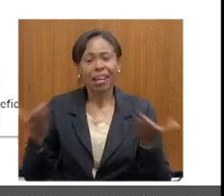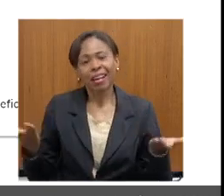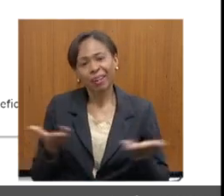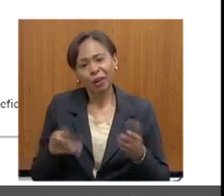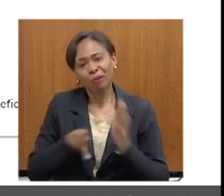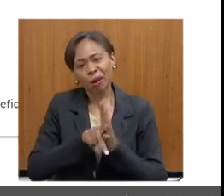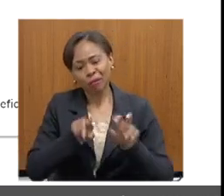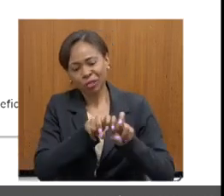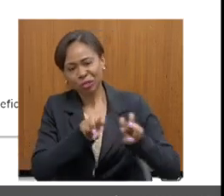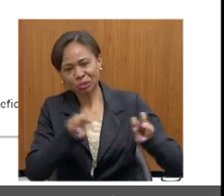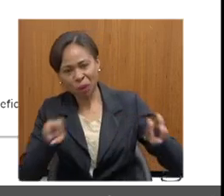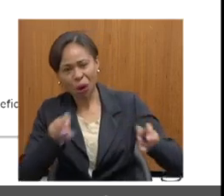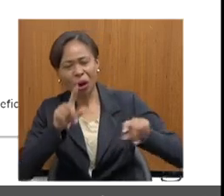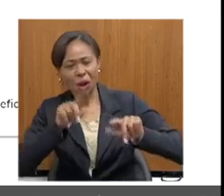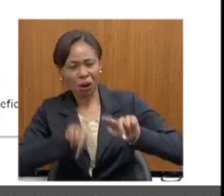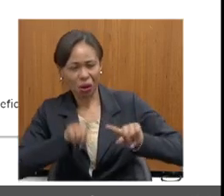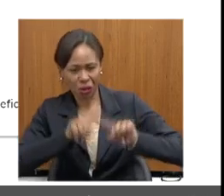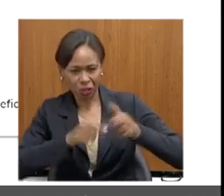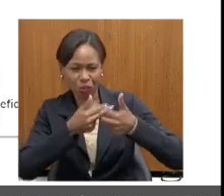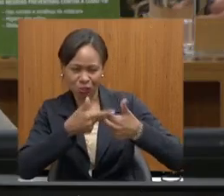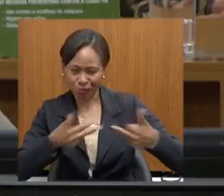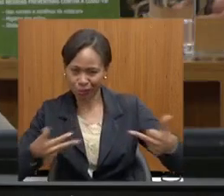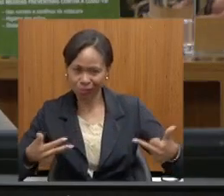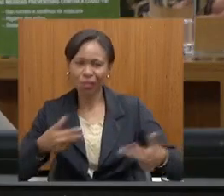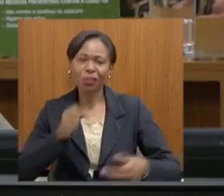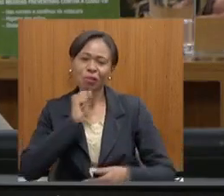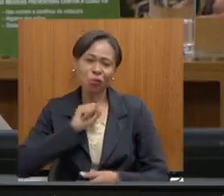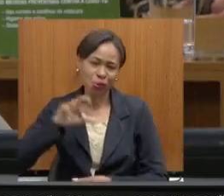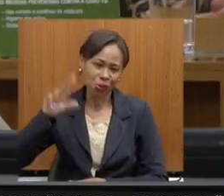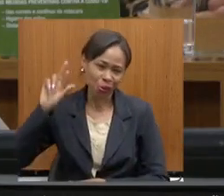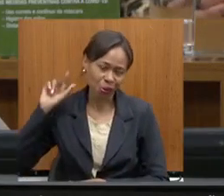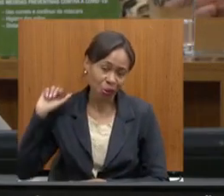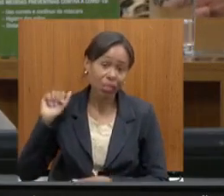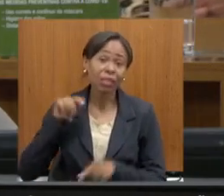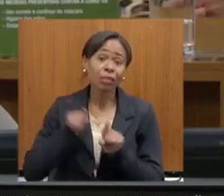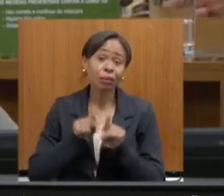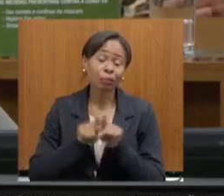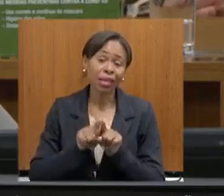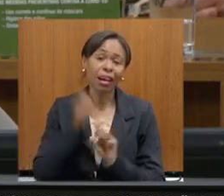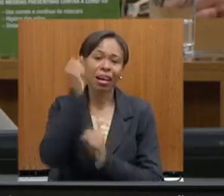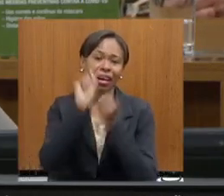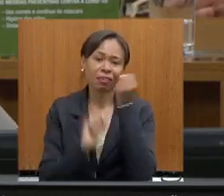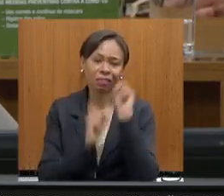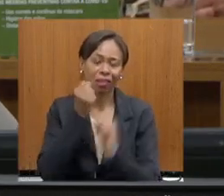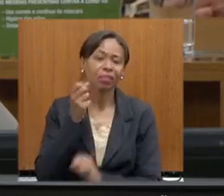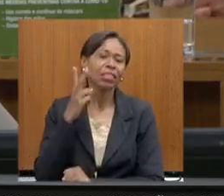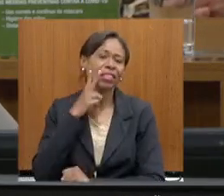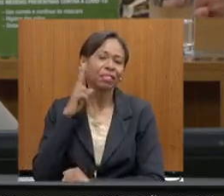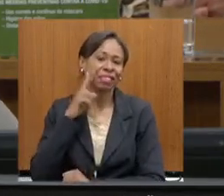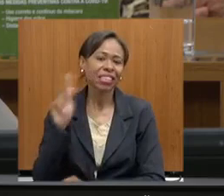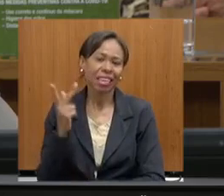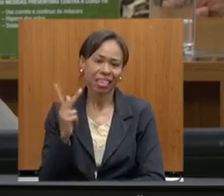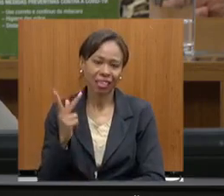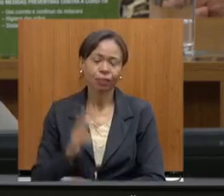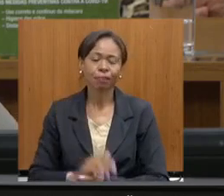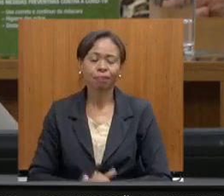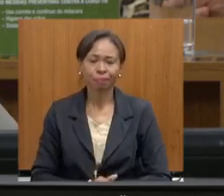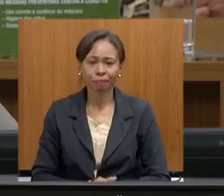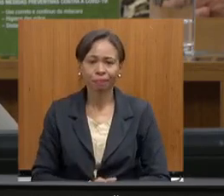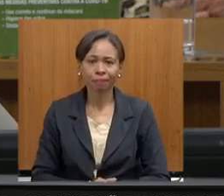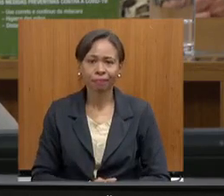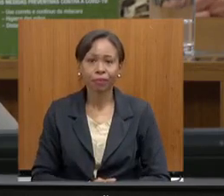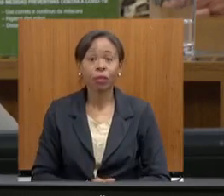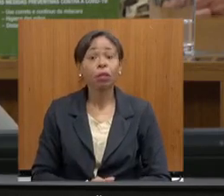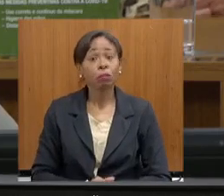impossível não citar também passos a inauguração da fábrica da Heineken naquela cidade falando também Da Vinha